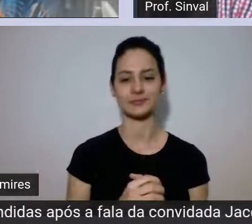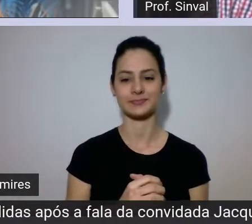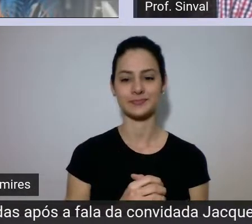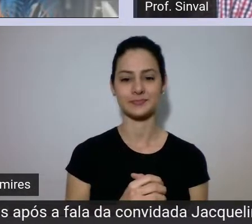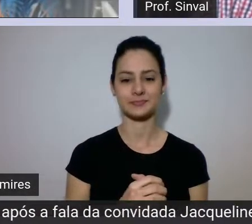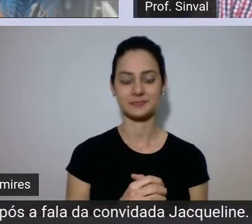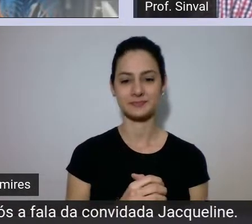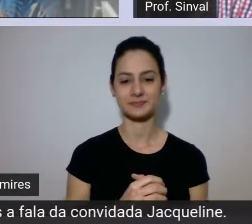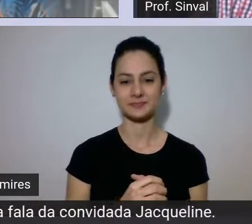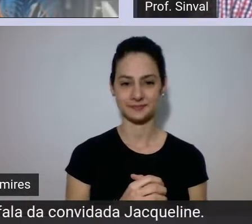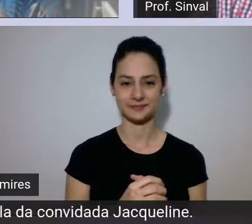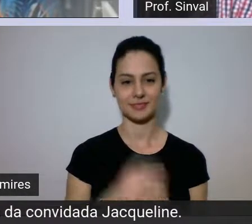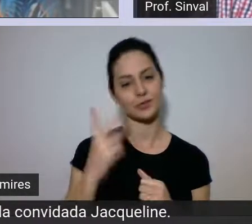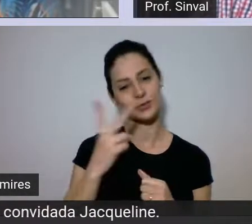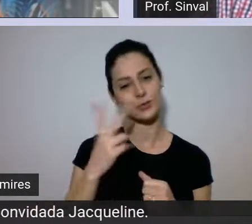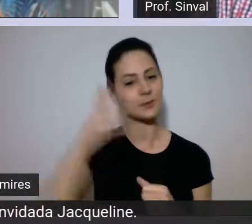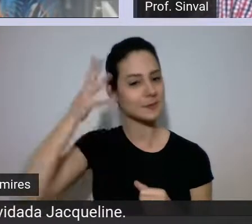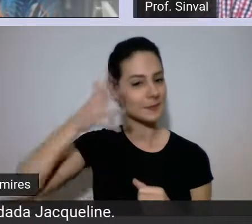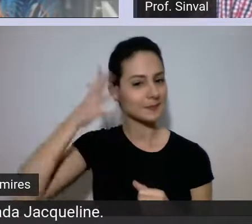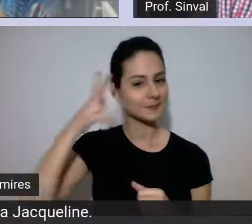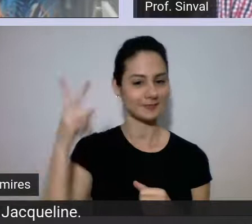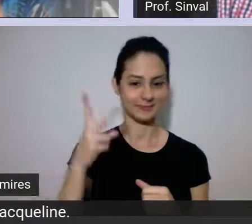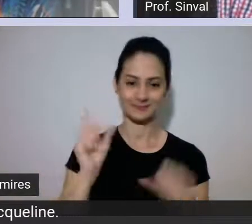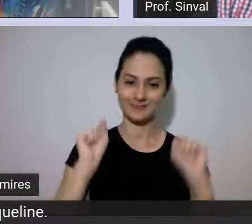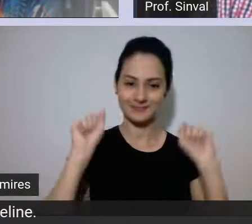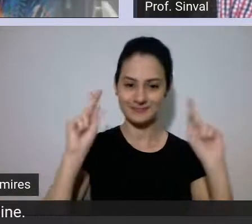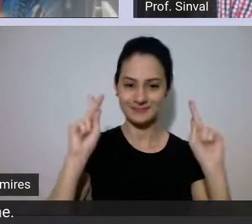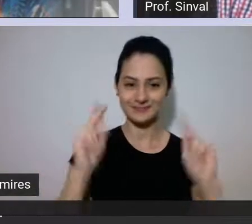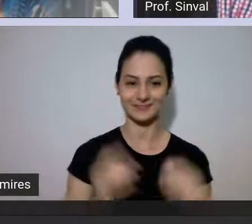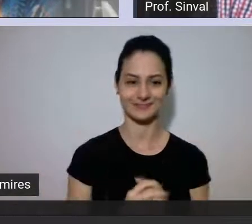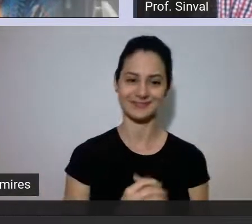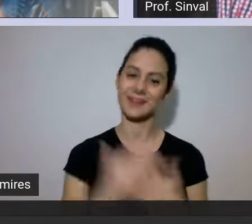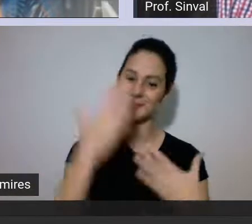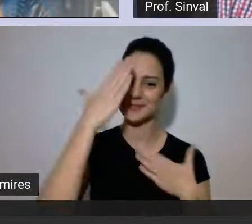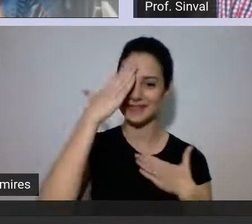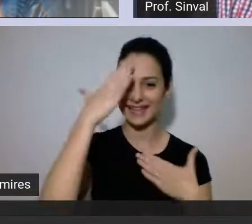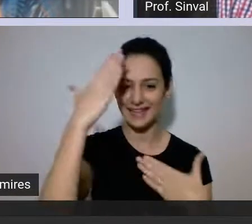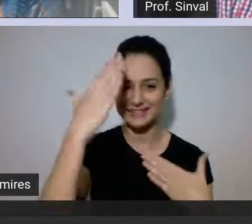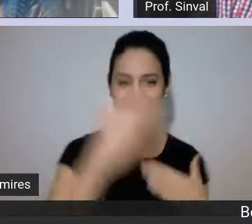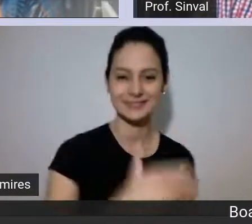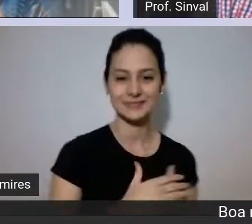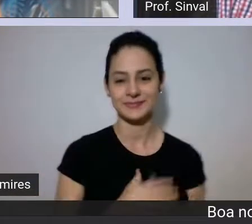as duas falas de vocês, tá bem? Obrigado, professora.